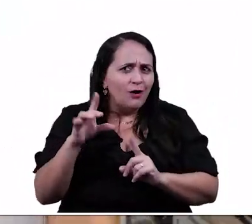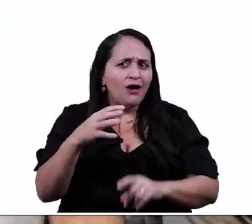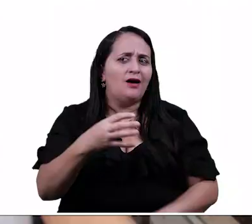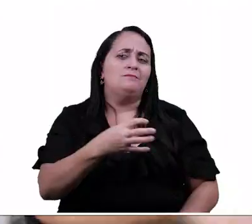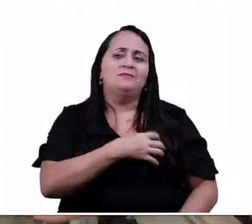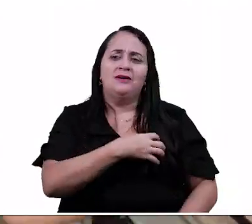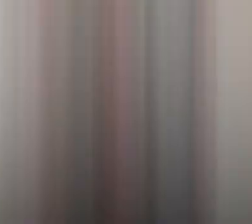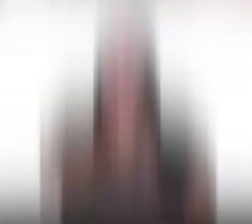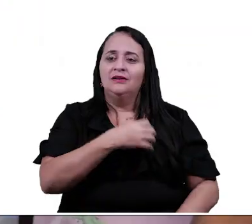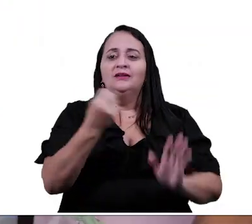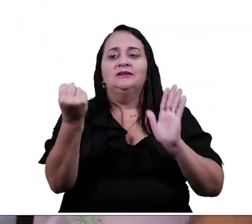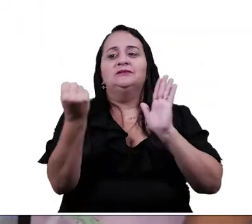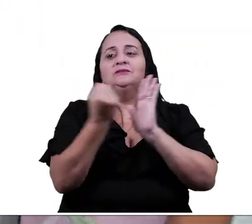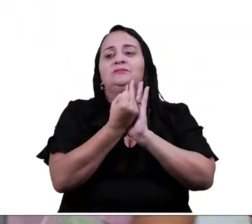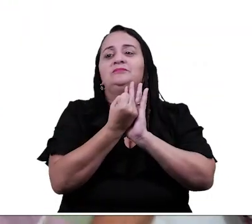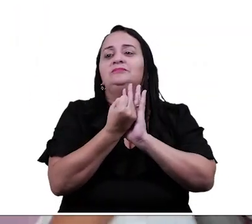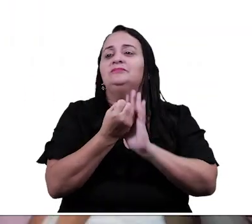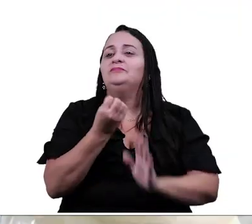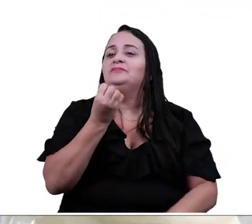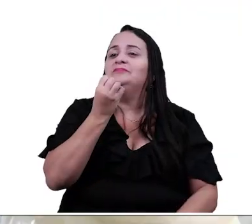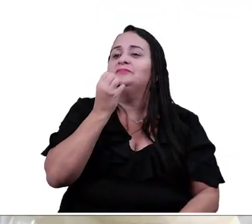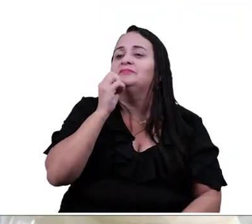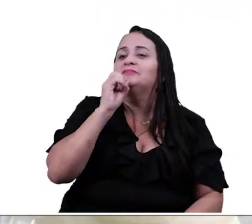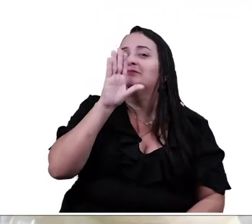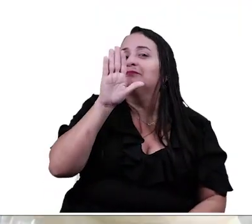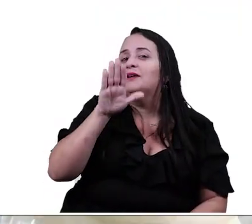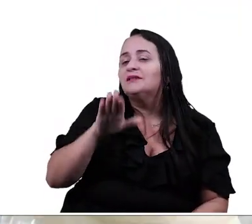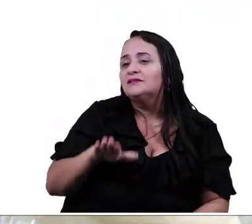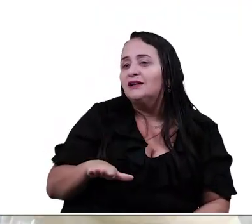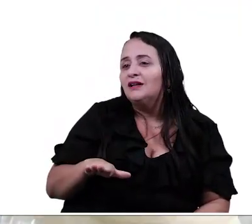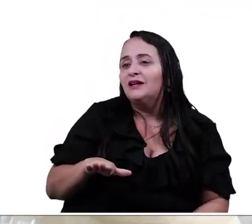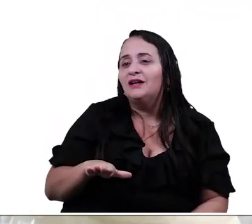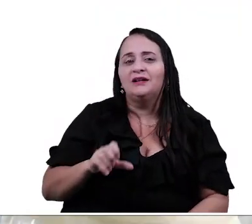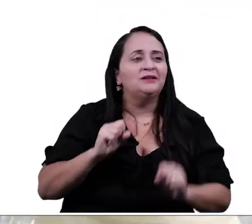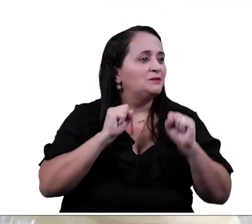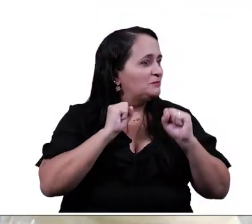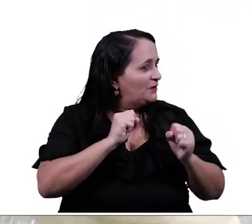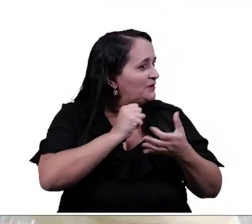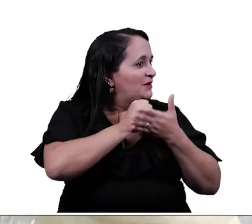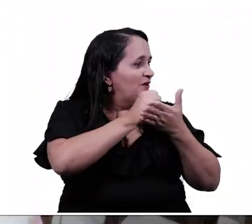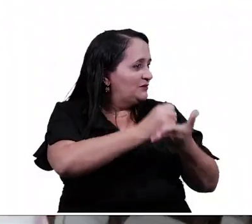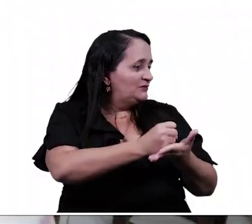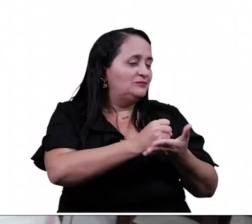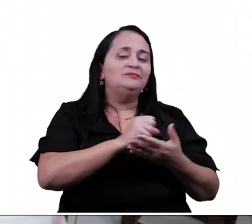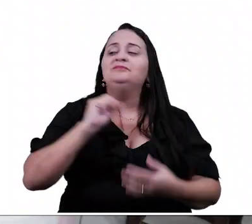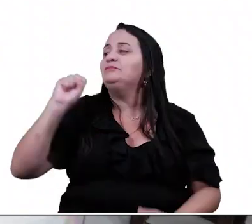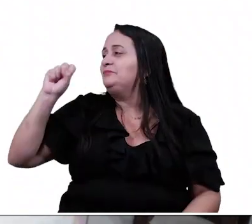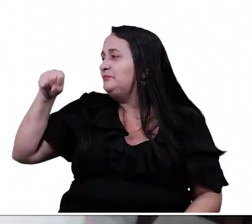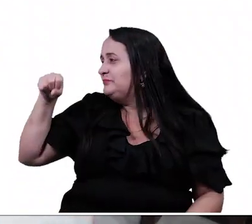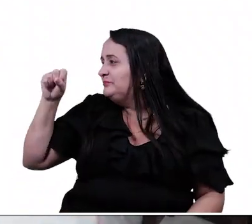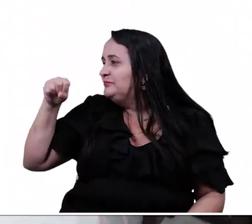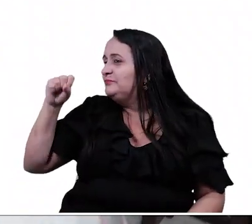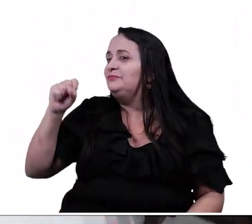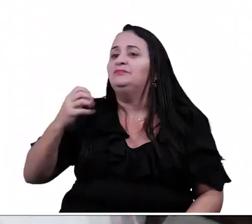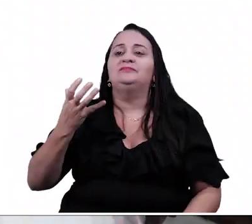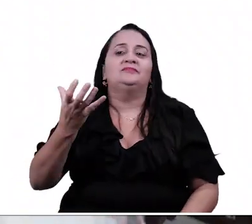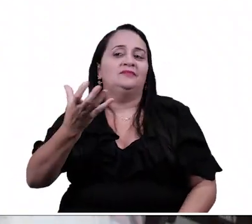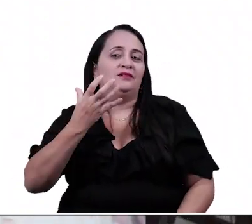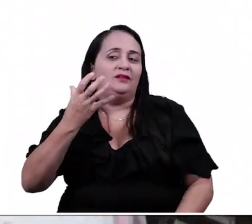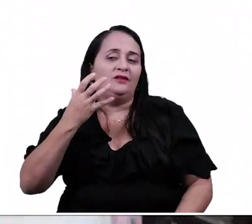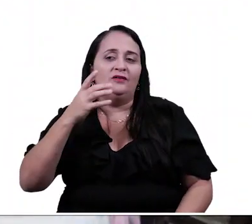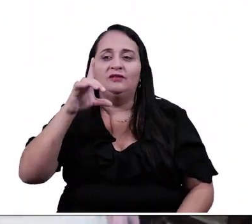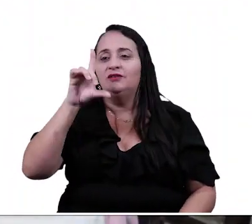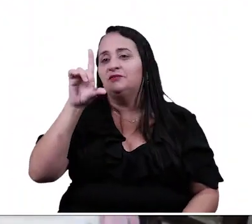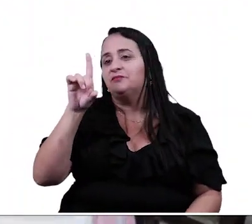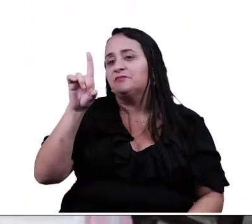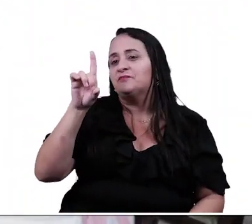toda a Bahia. Boa tarde, meninas. Posso ajudar? Boa! Tô precisando de